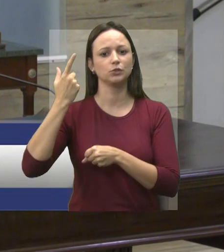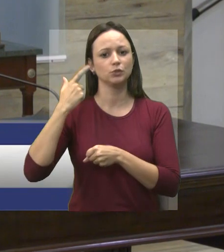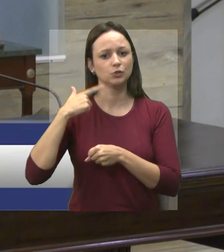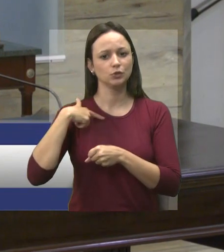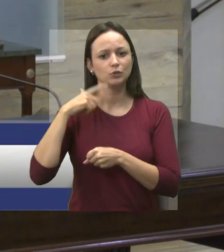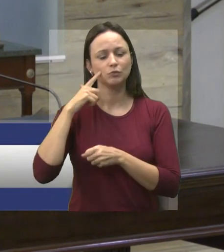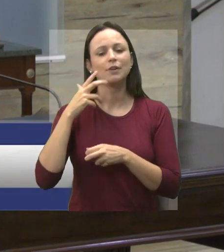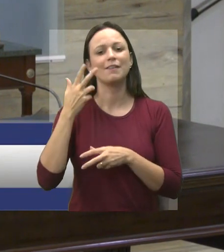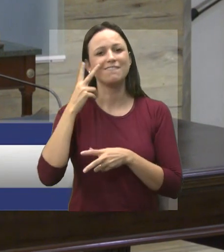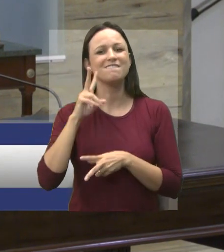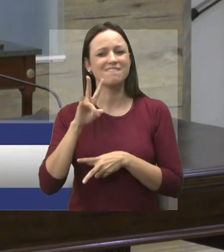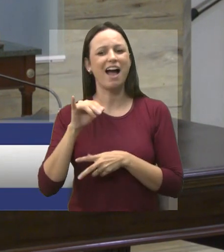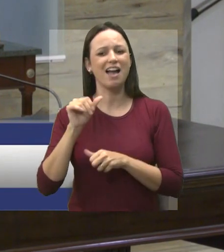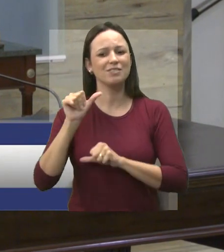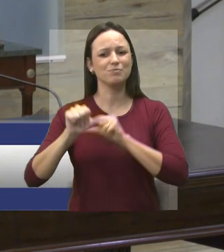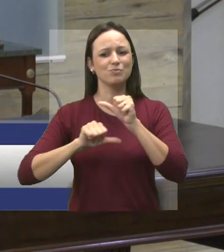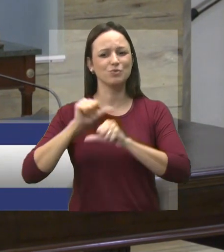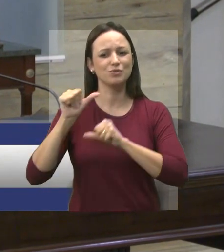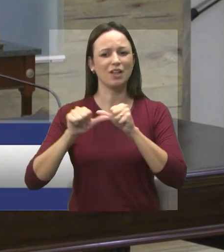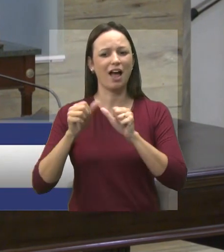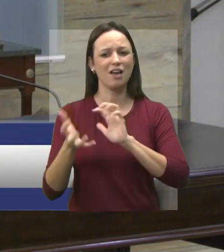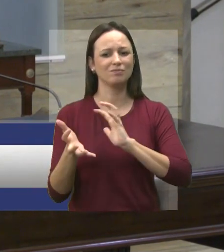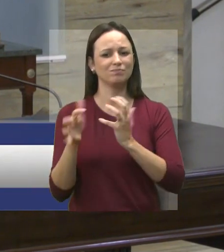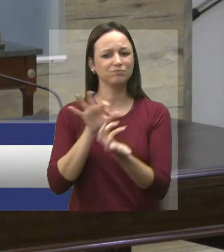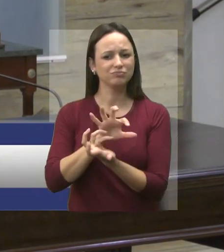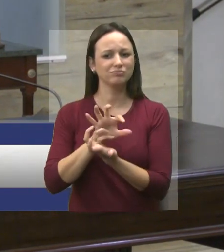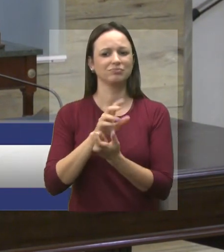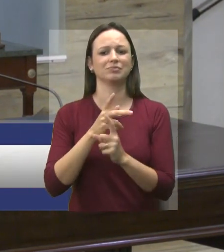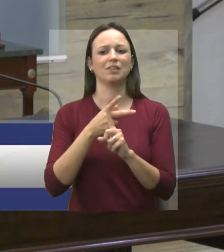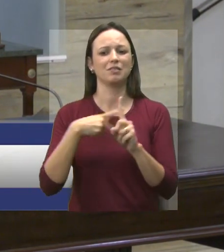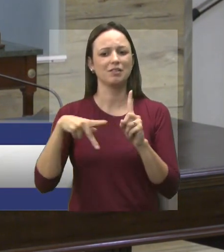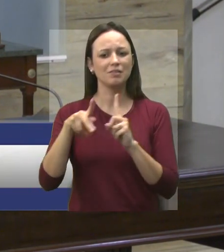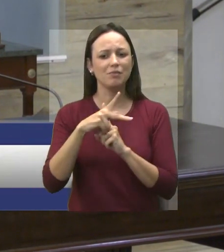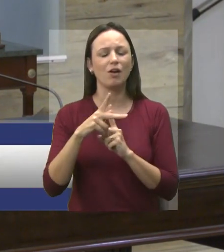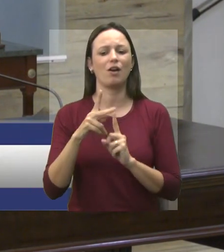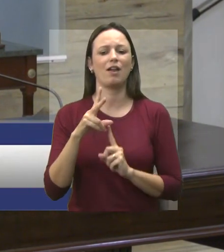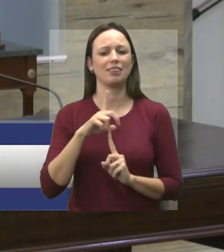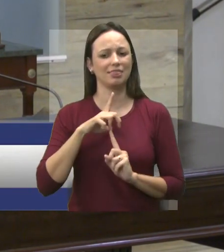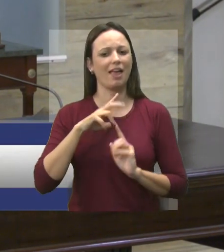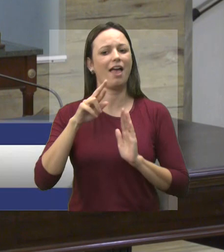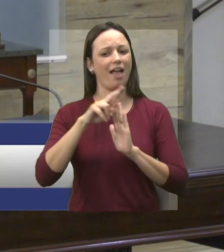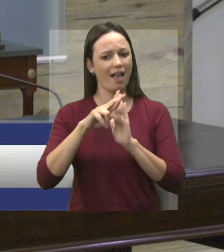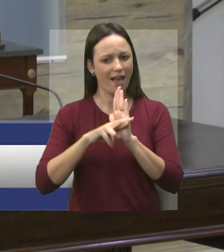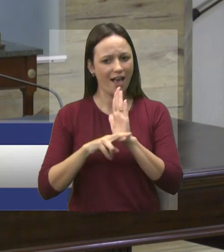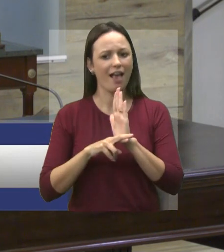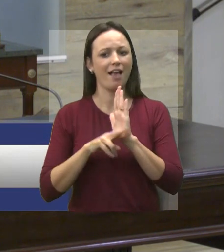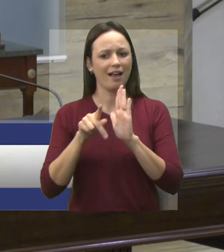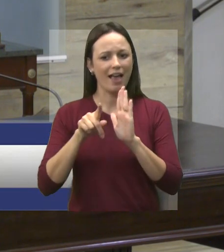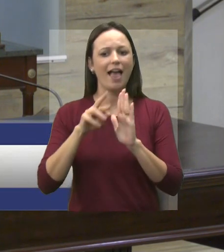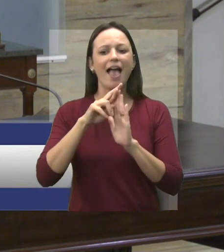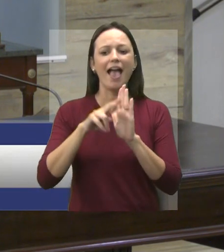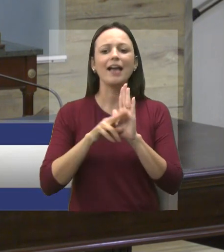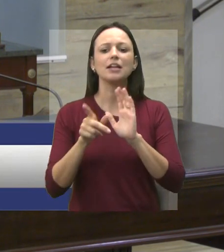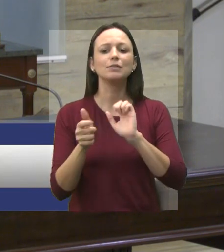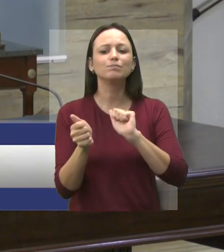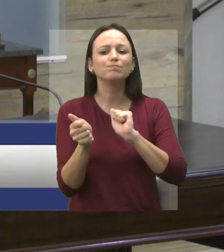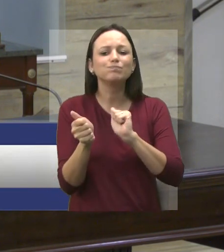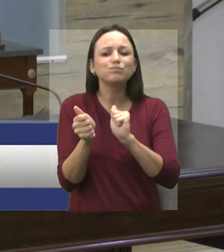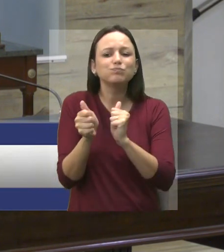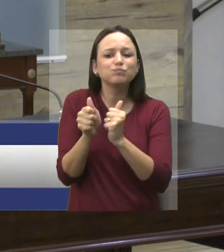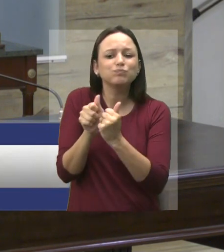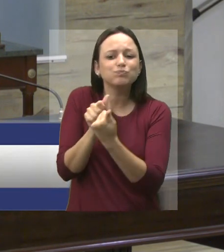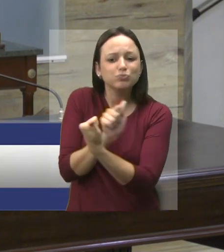reforma previdenciária, já existia uma regra de transição, só que essa transição na